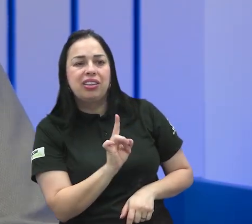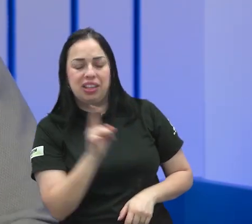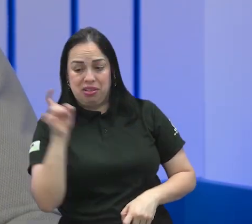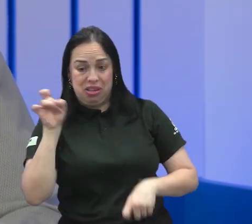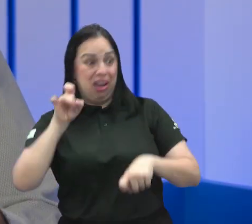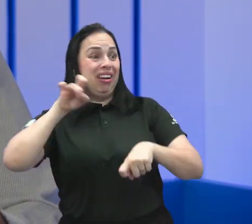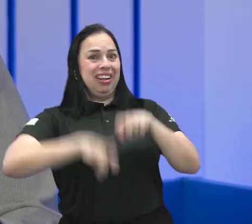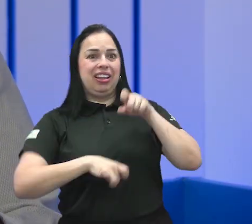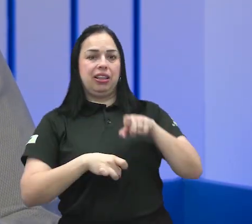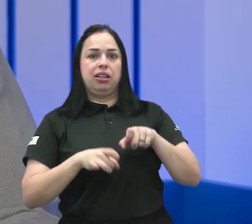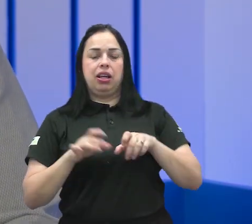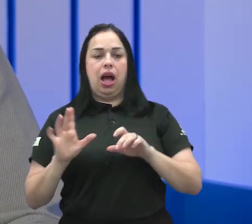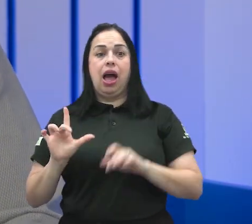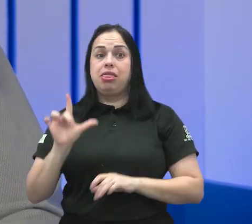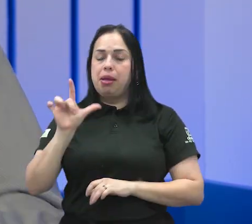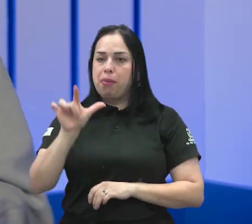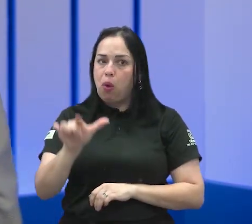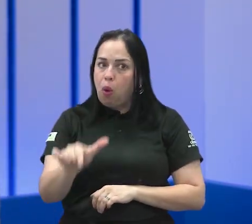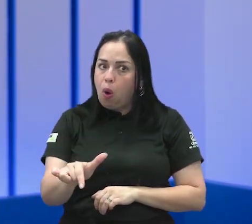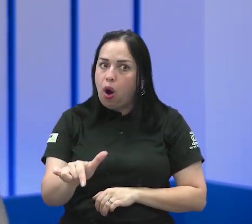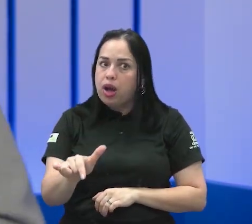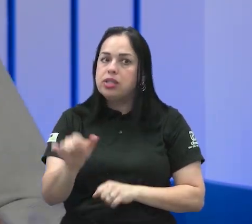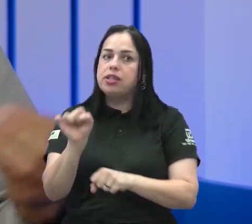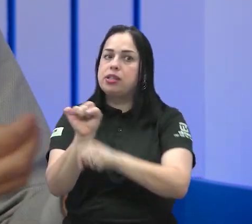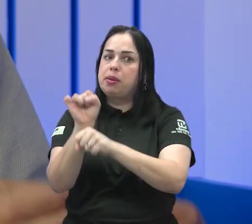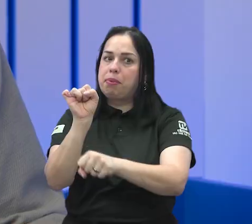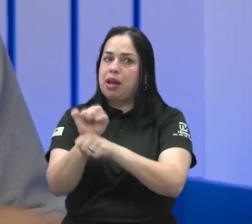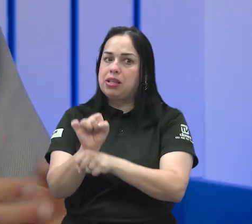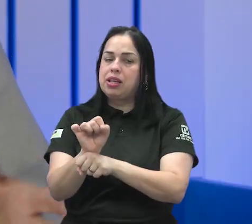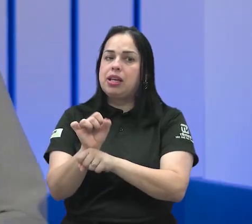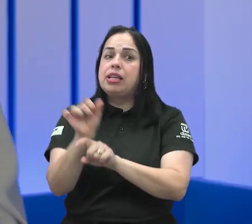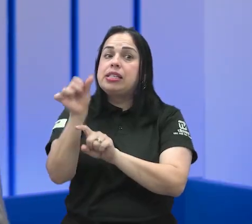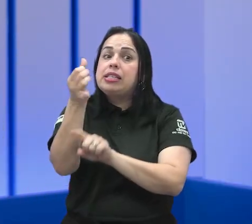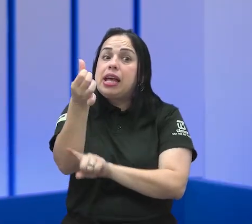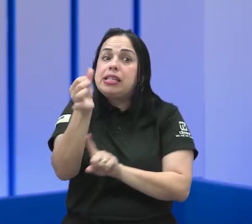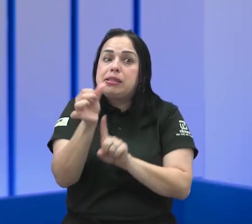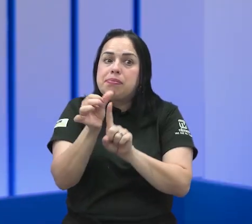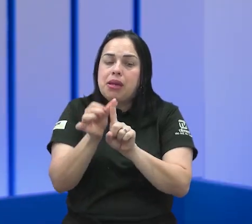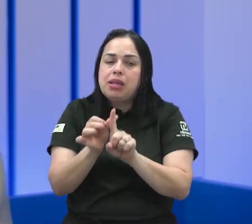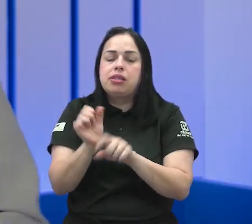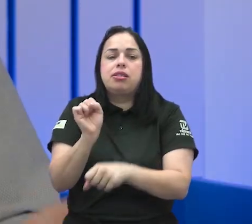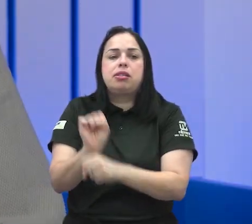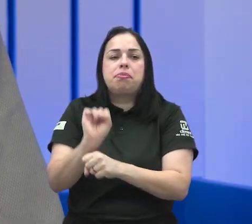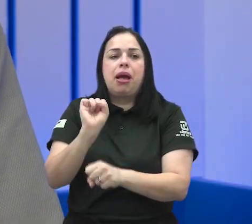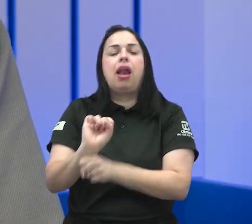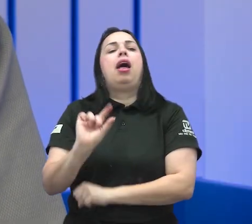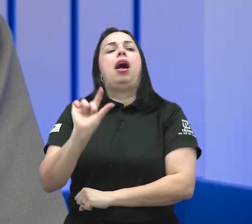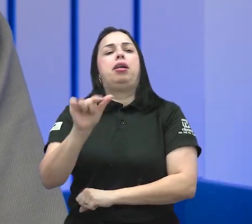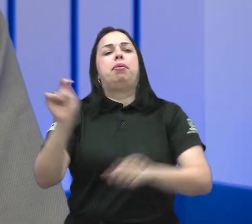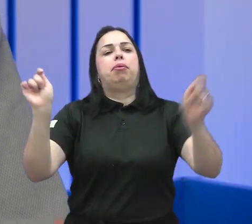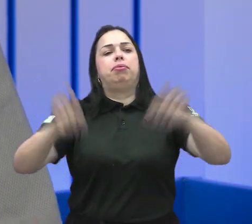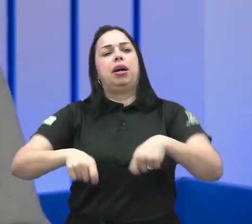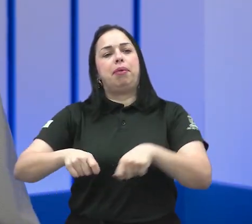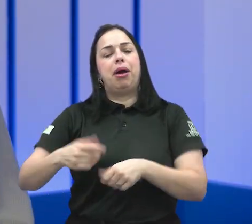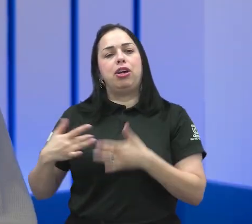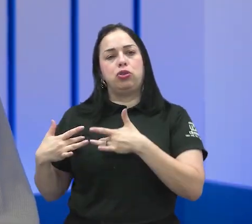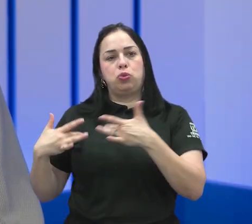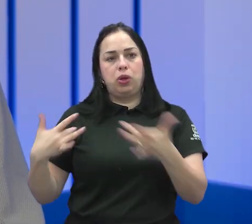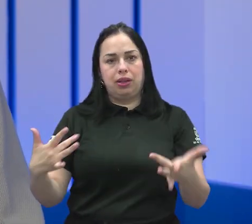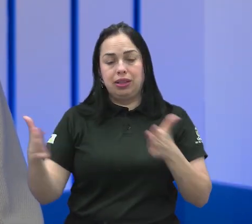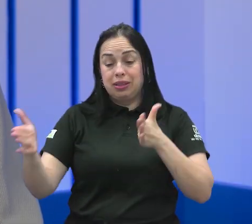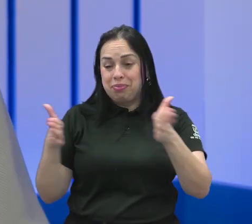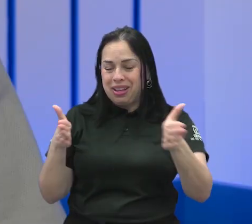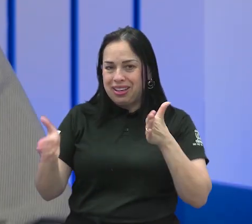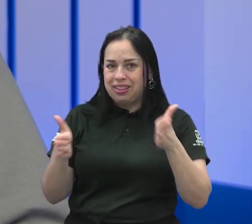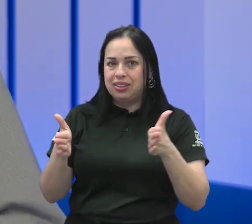quem é o parceiro, então é muito importante não doar sangue, aguardar um período de pelo menos 6 meses para poder doar. Porque existe esse